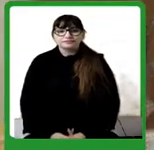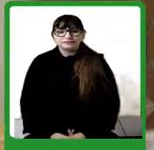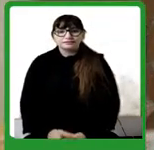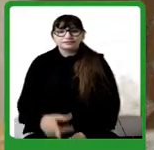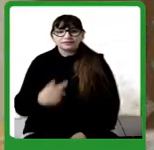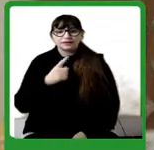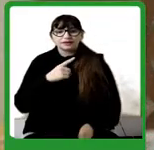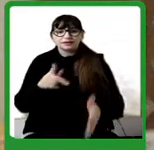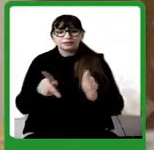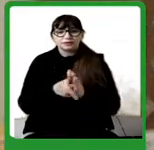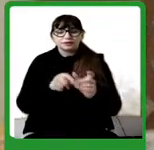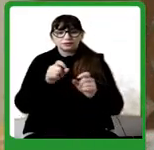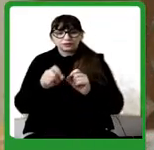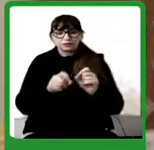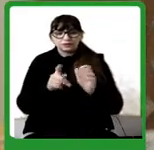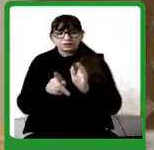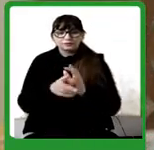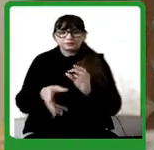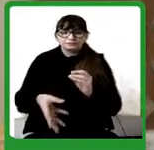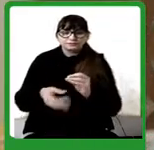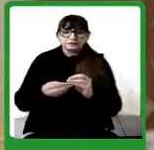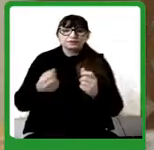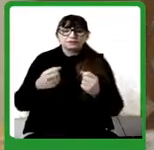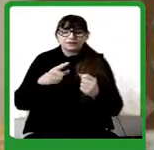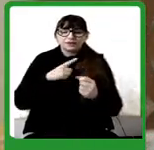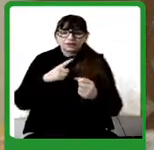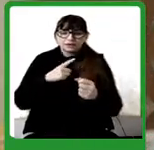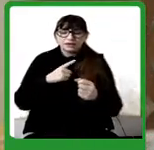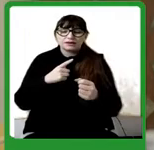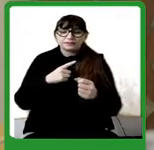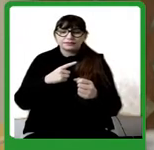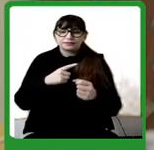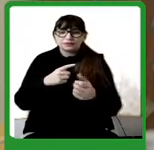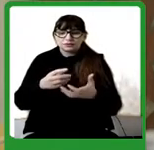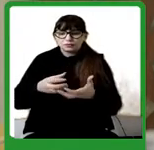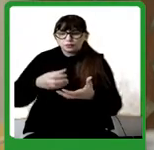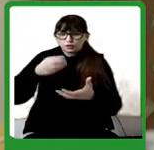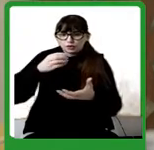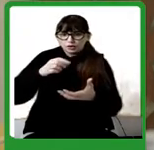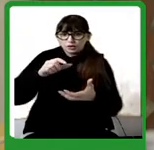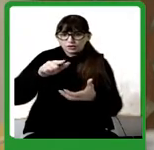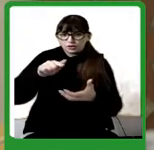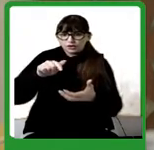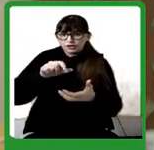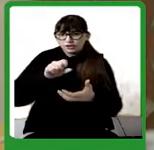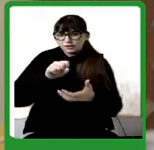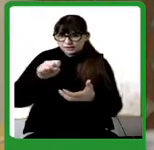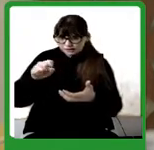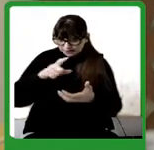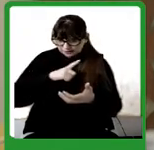cheio de saco de ráfia, tem que ter no porão da casa do nono. Bujão de gás, tem na tua casa ou não?